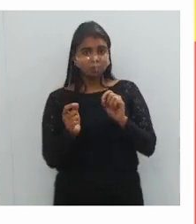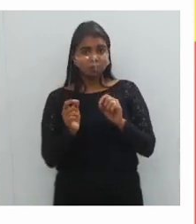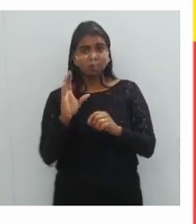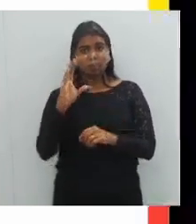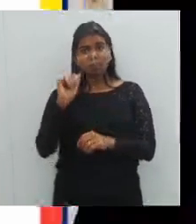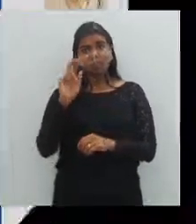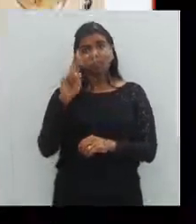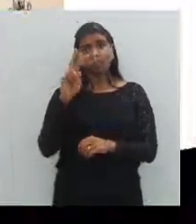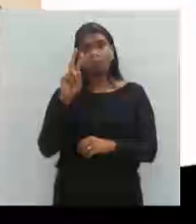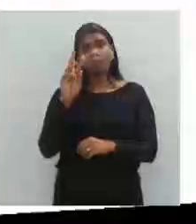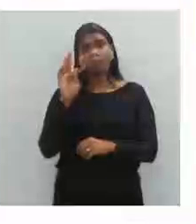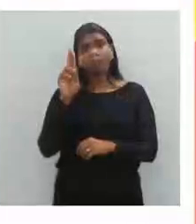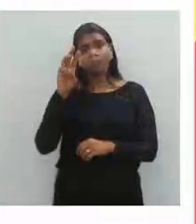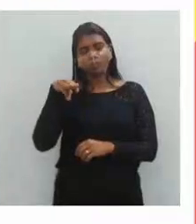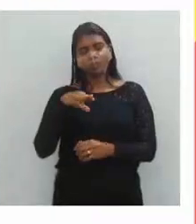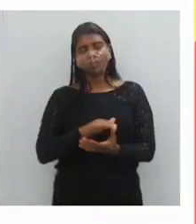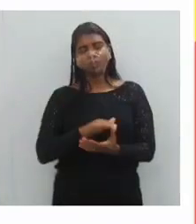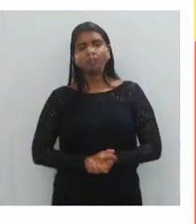cartoon.